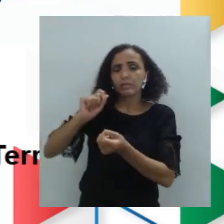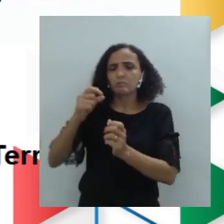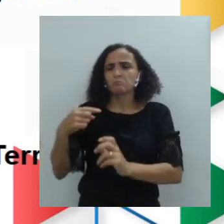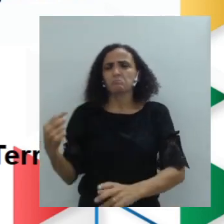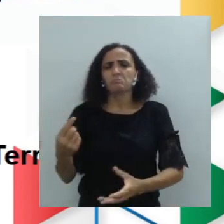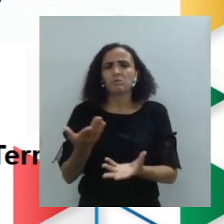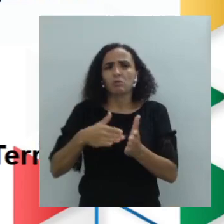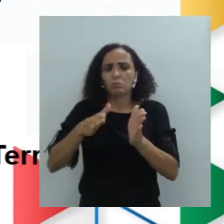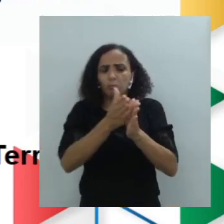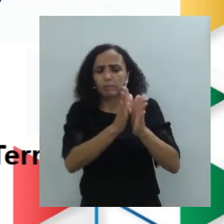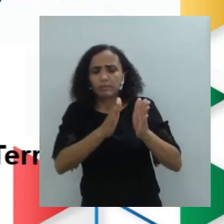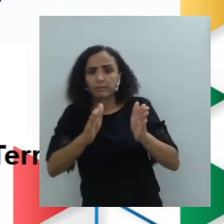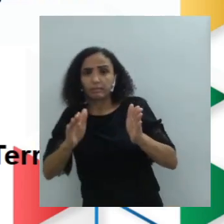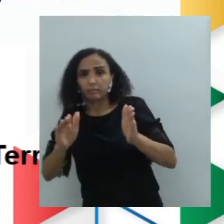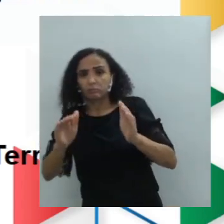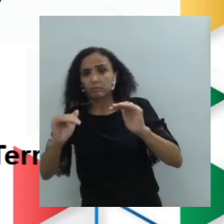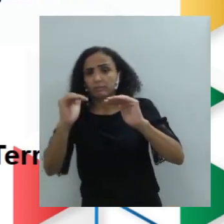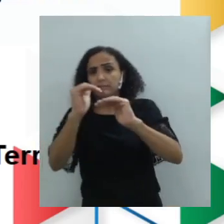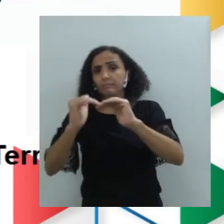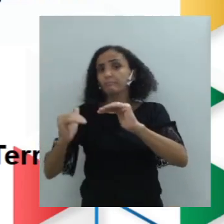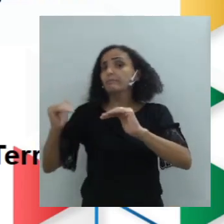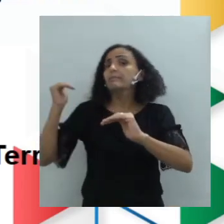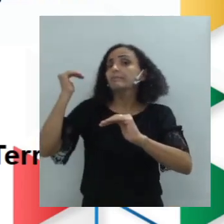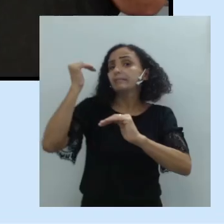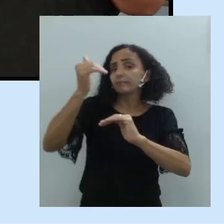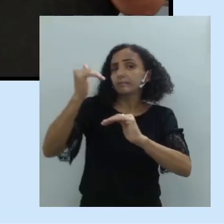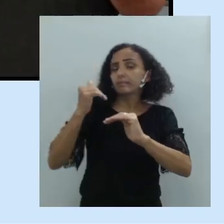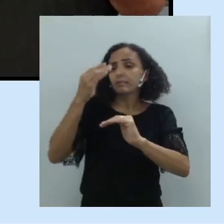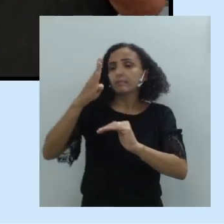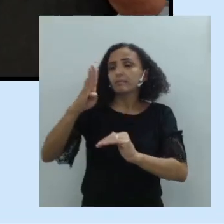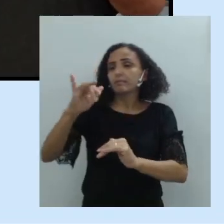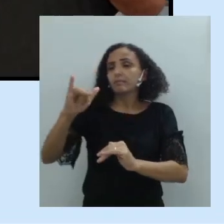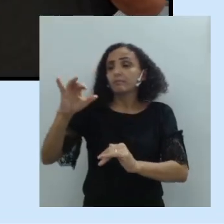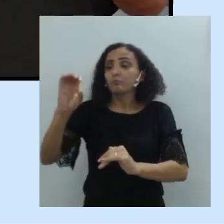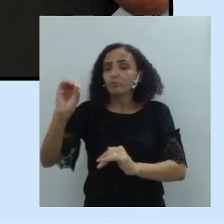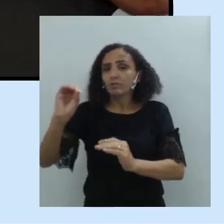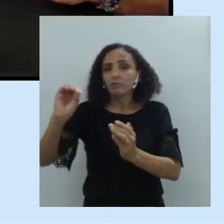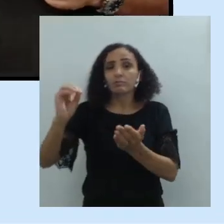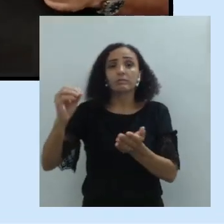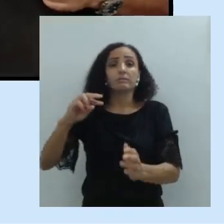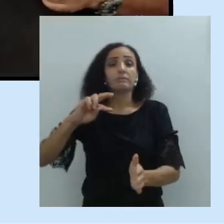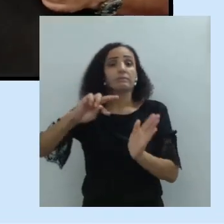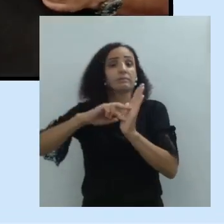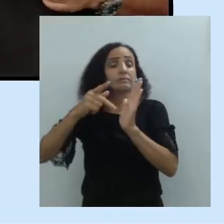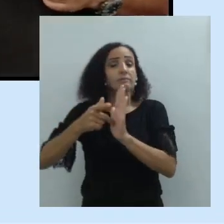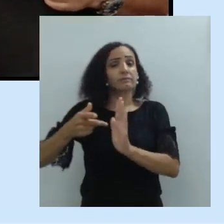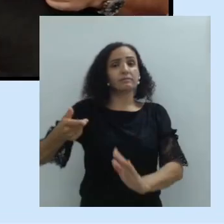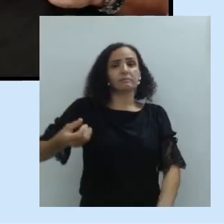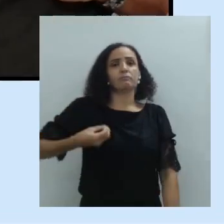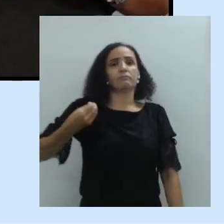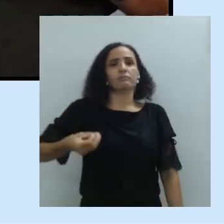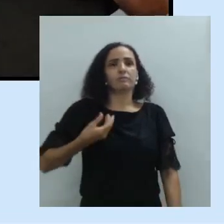alta de todas as hierarquias. Não é? Bio vem de vida, não é? Vamos lá na